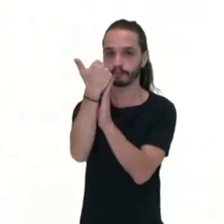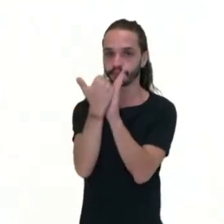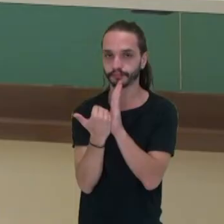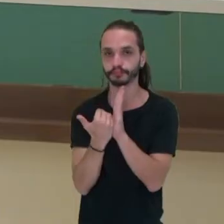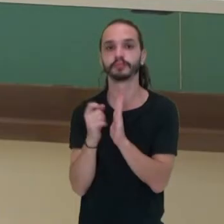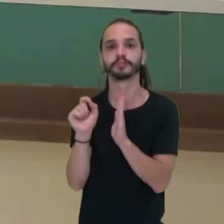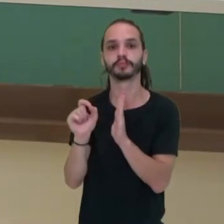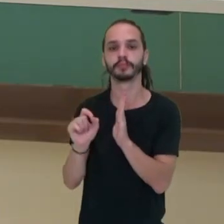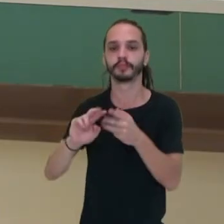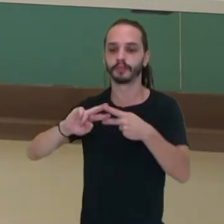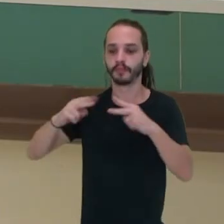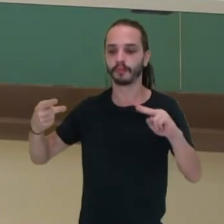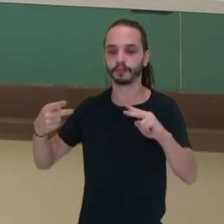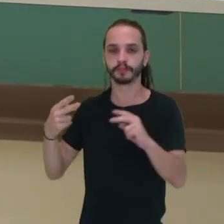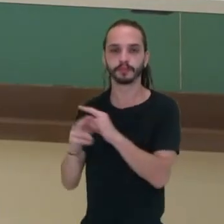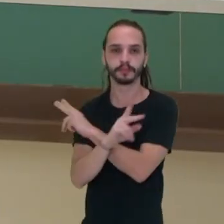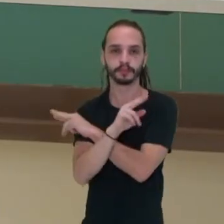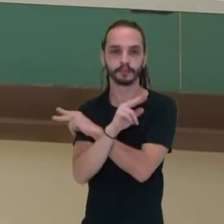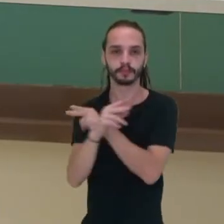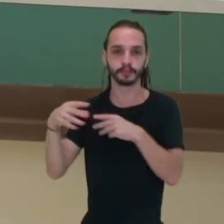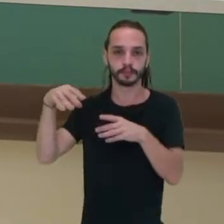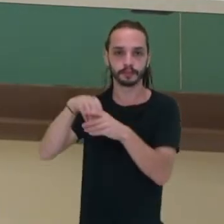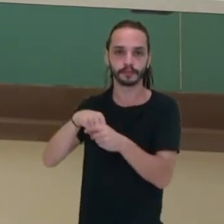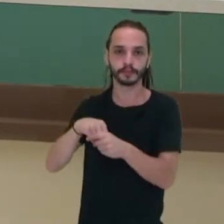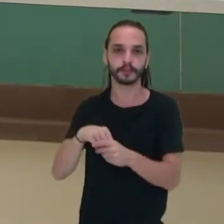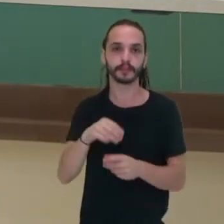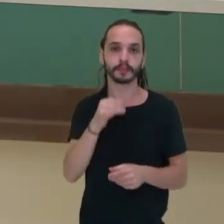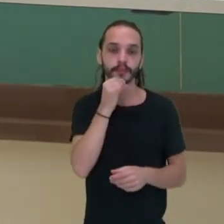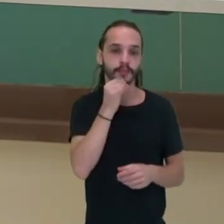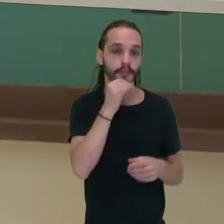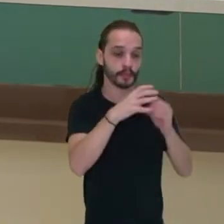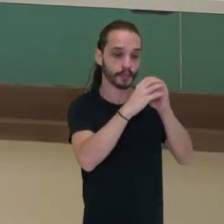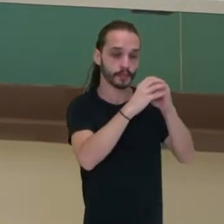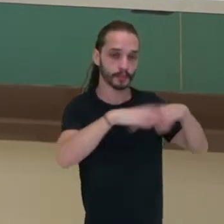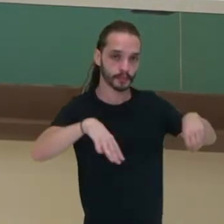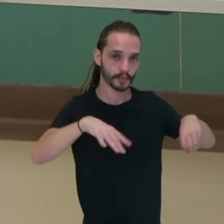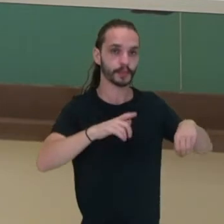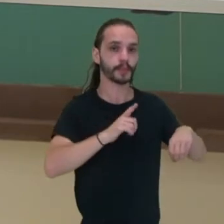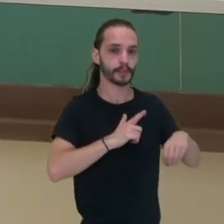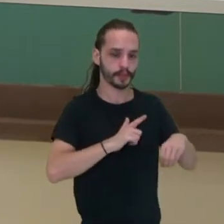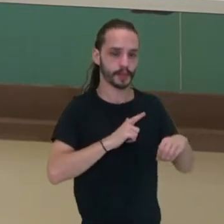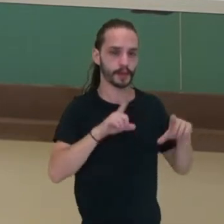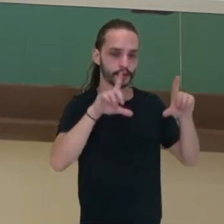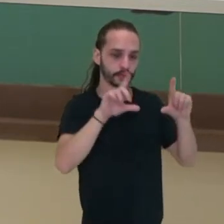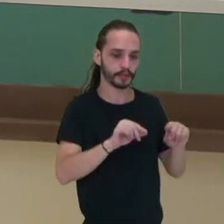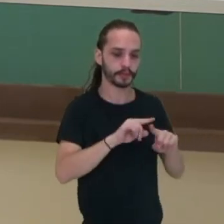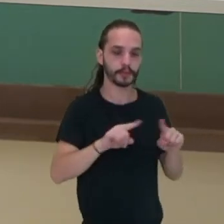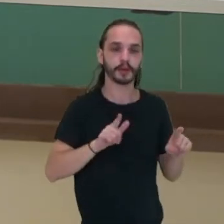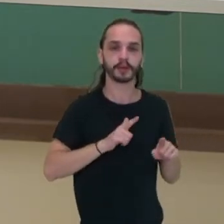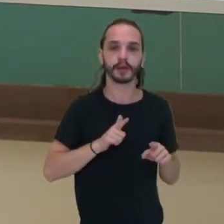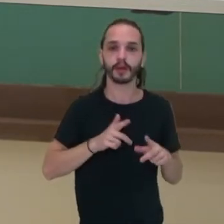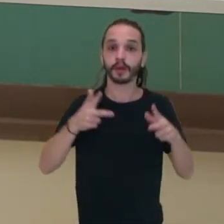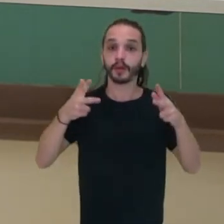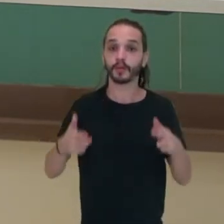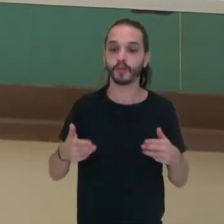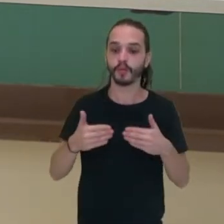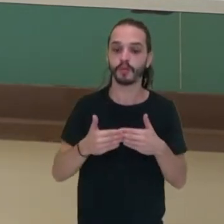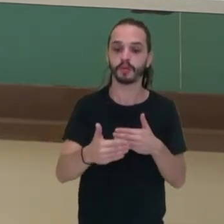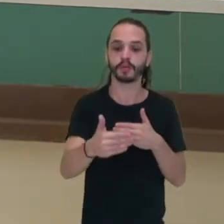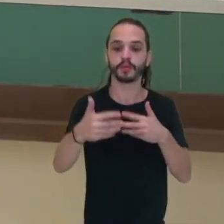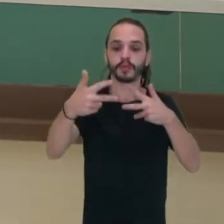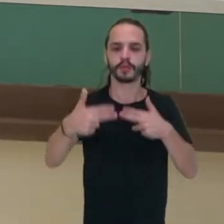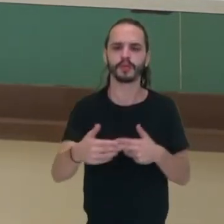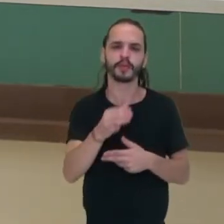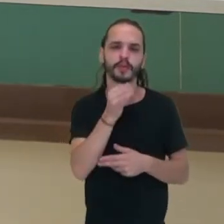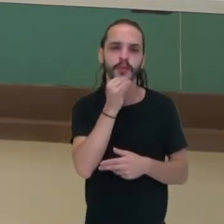que na meiose, ou seja, na produção de gametas ali, tem o processo reducional, mas também tem equacional. Mas vamos diferenciar basicamente